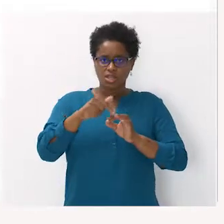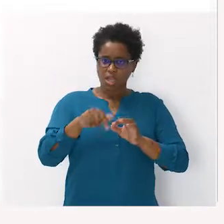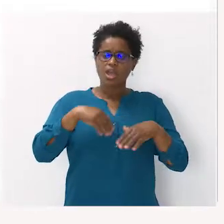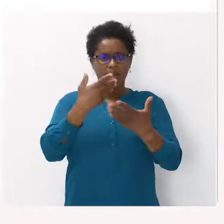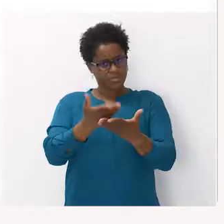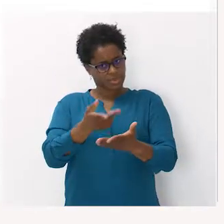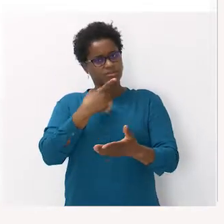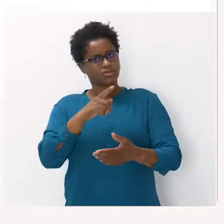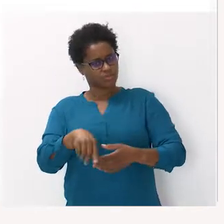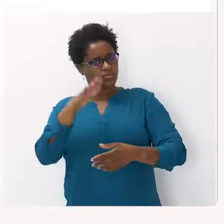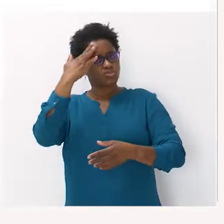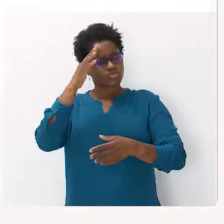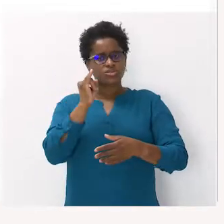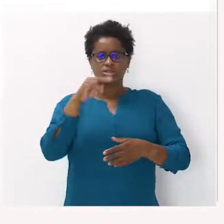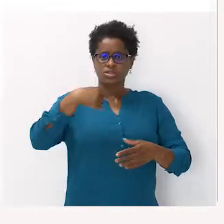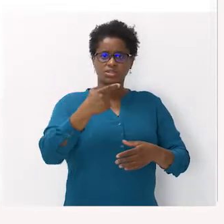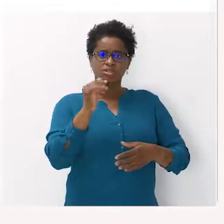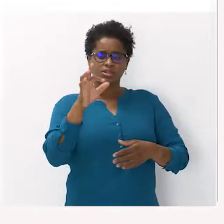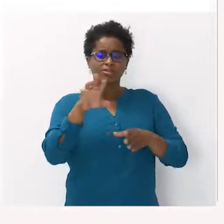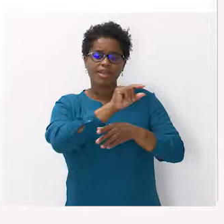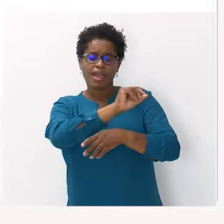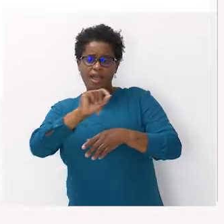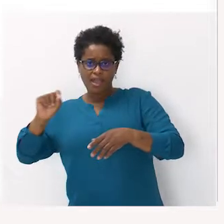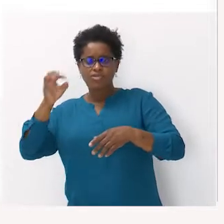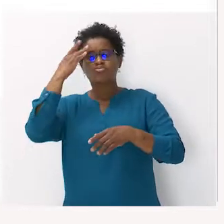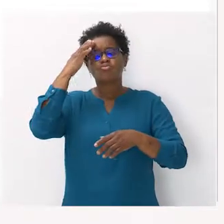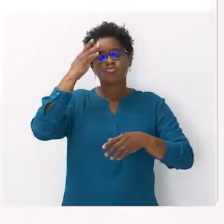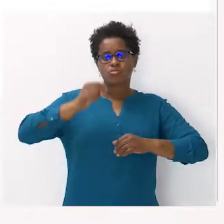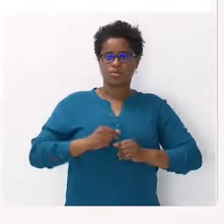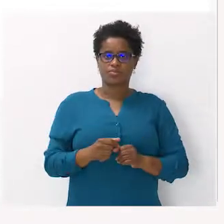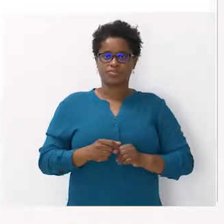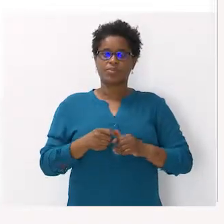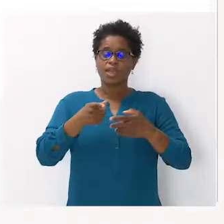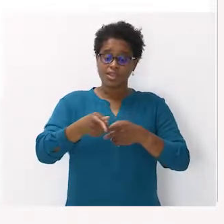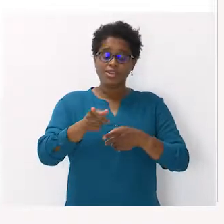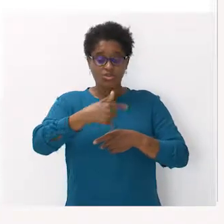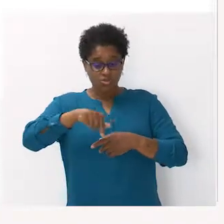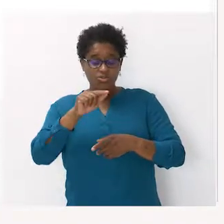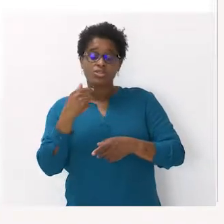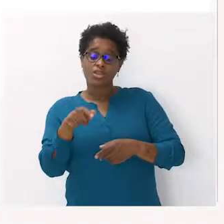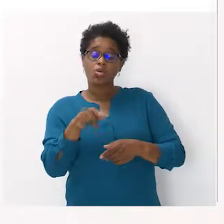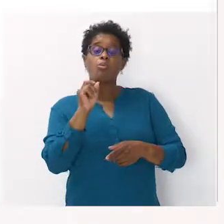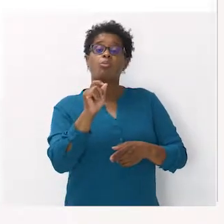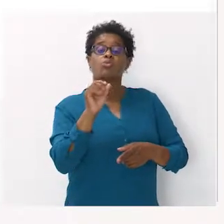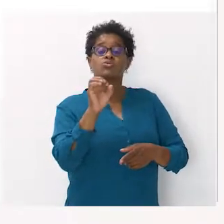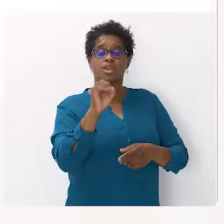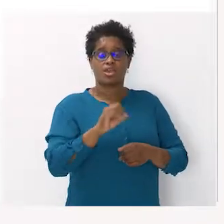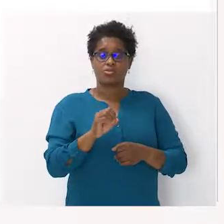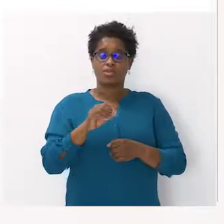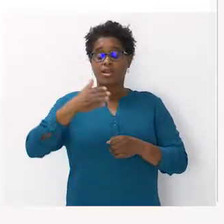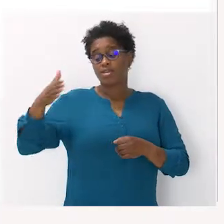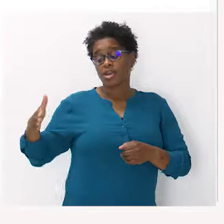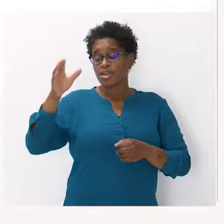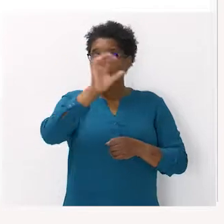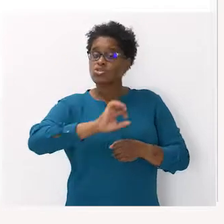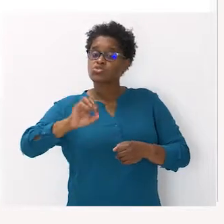a representação dos números inteiros na reta numérica. Bom, nós aqui temos o ponto zero. À sua